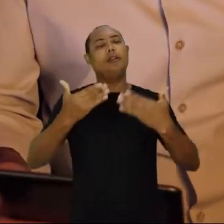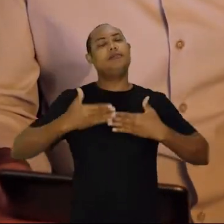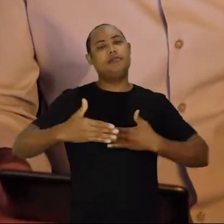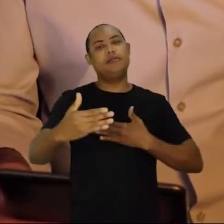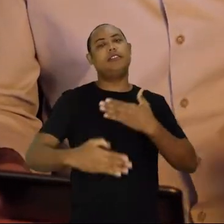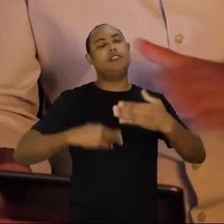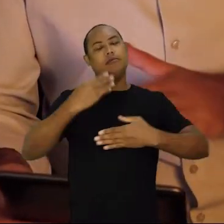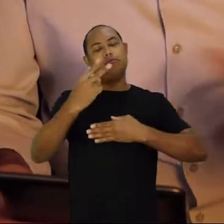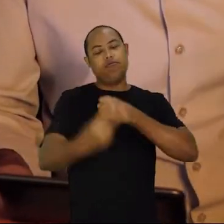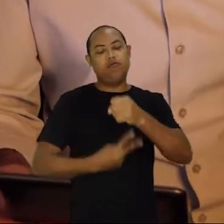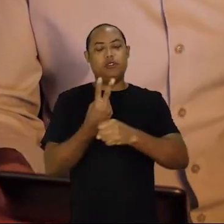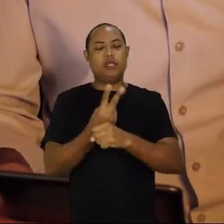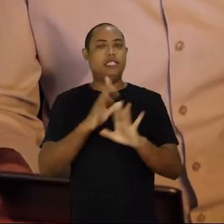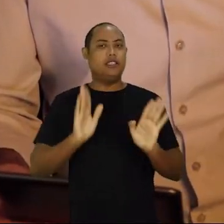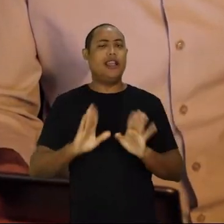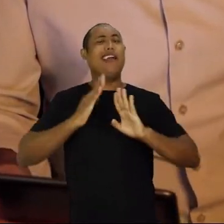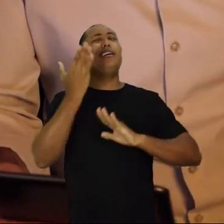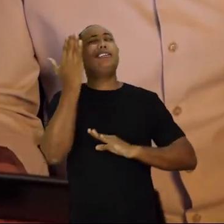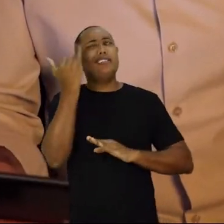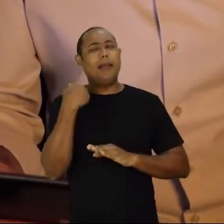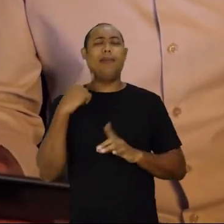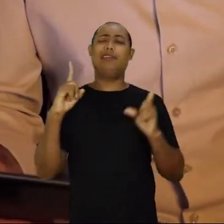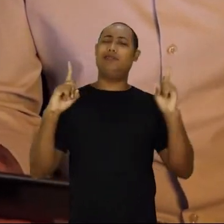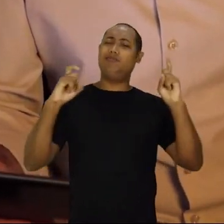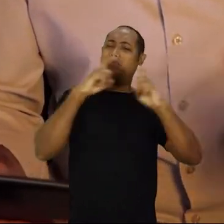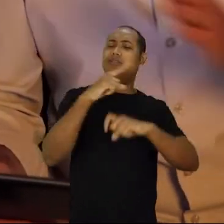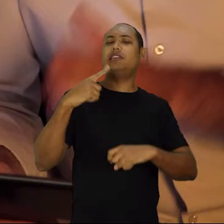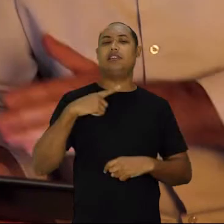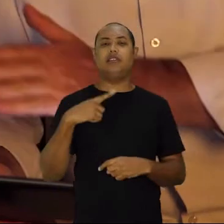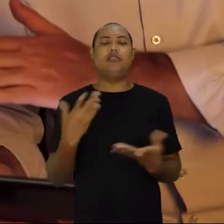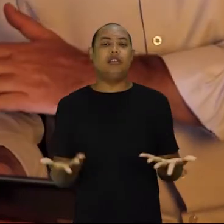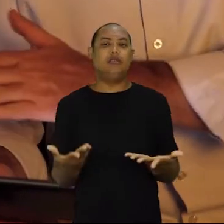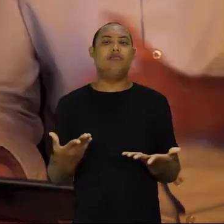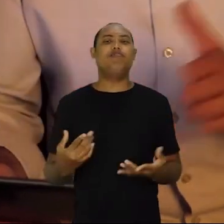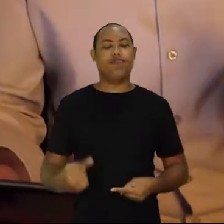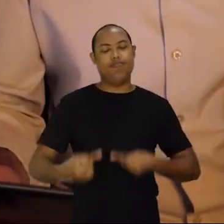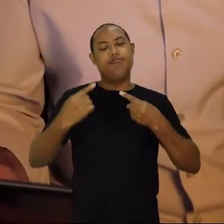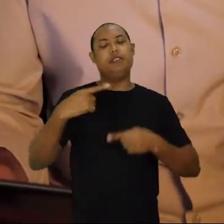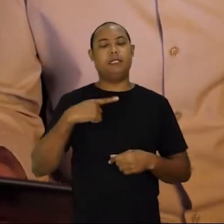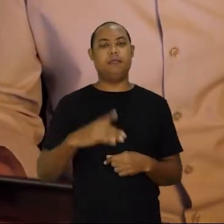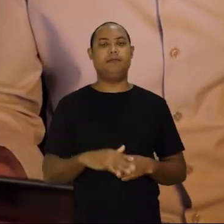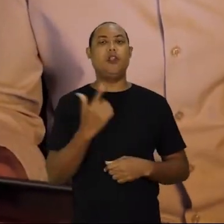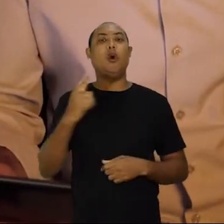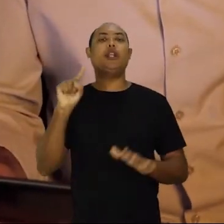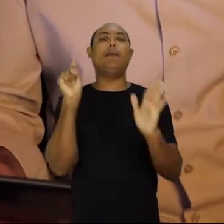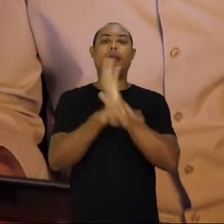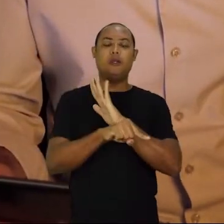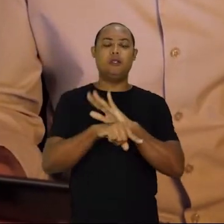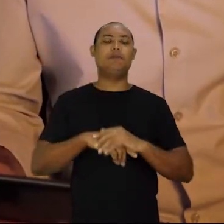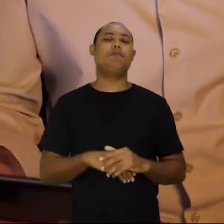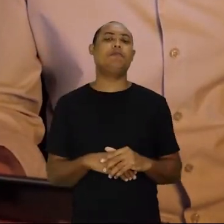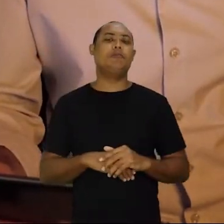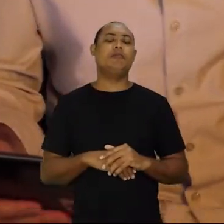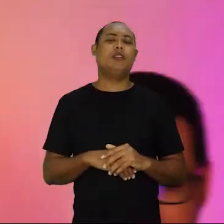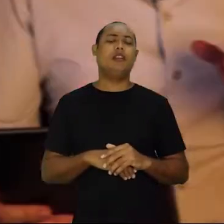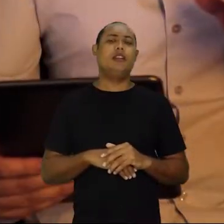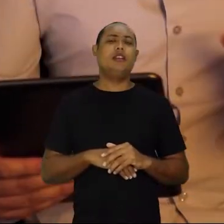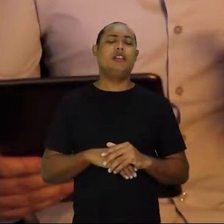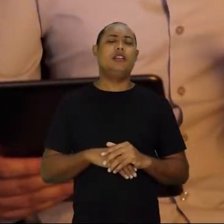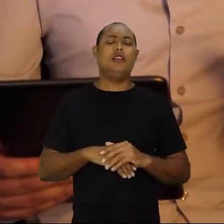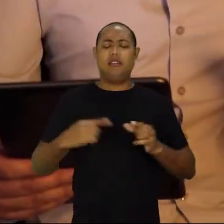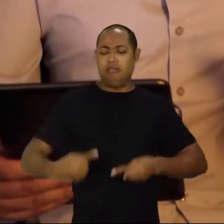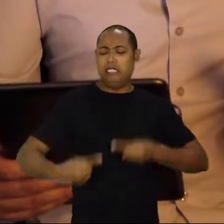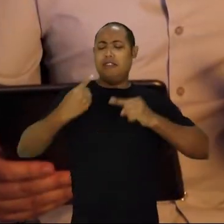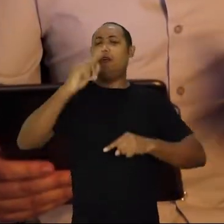universidade viva e pulsante ao longo desse período, apesar das inúmeras dificuldades que enfrentamos. A